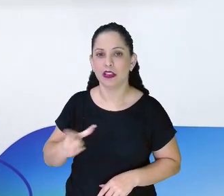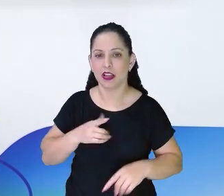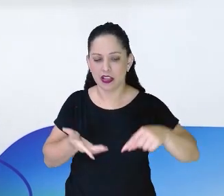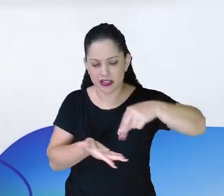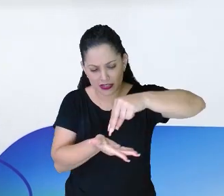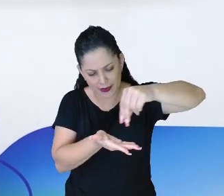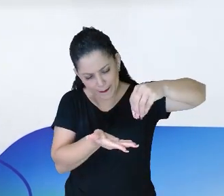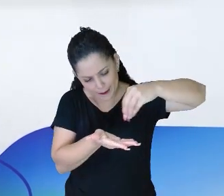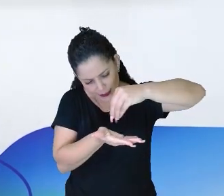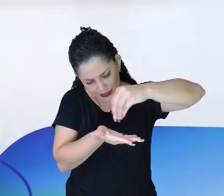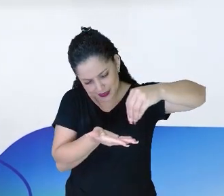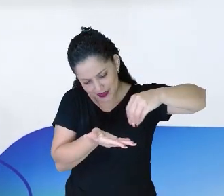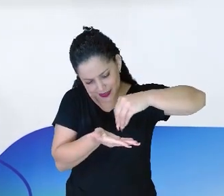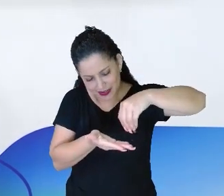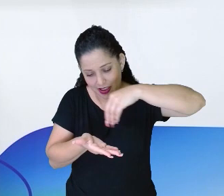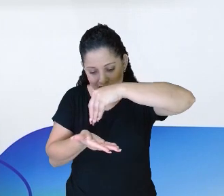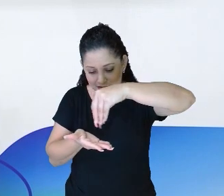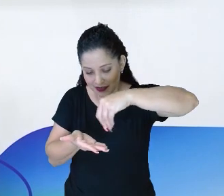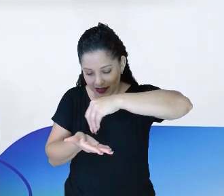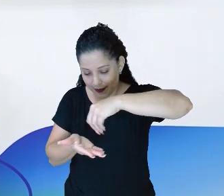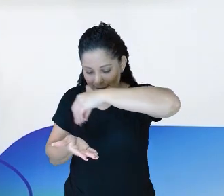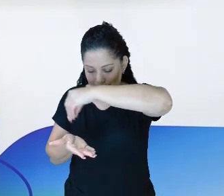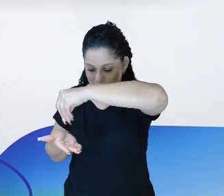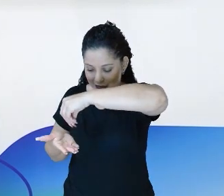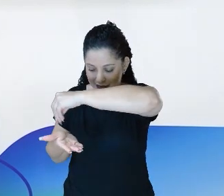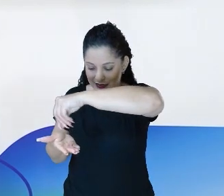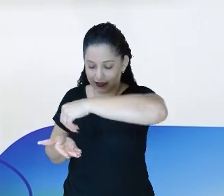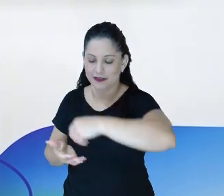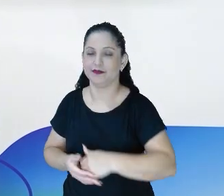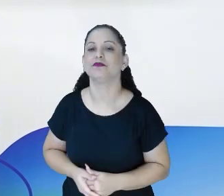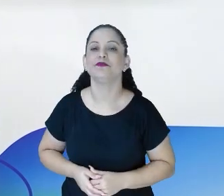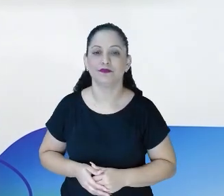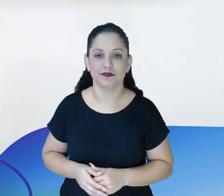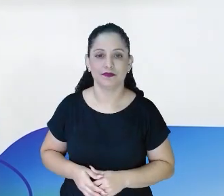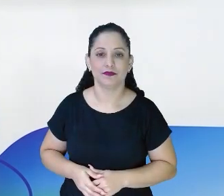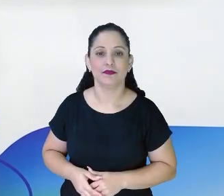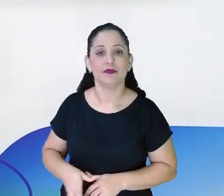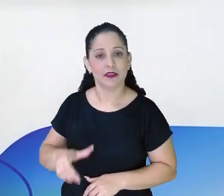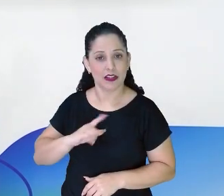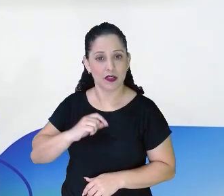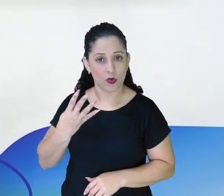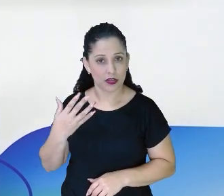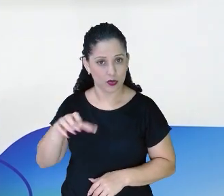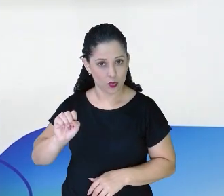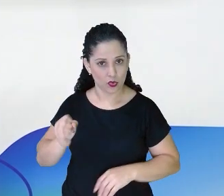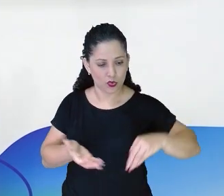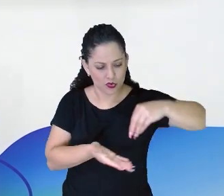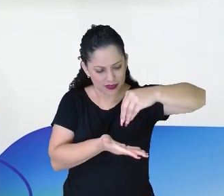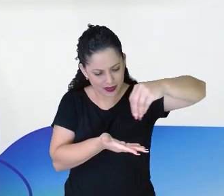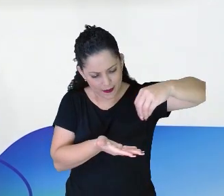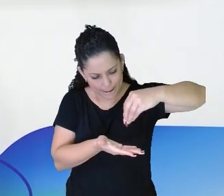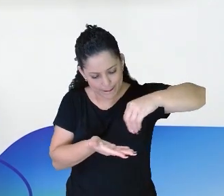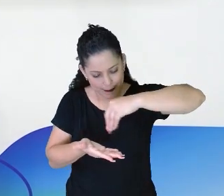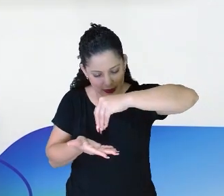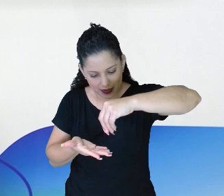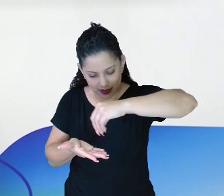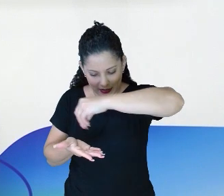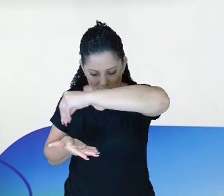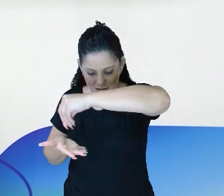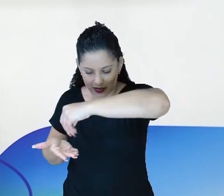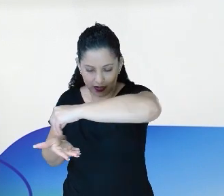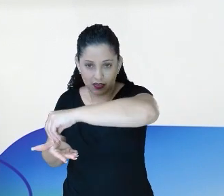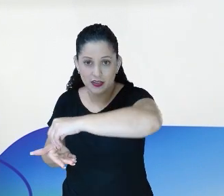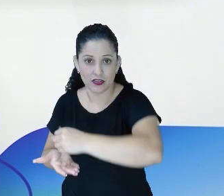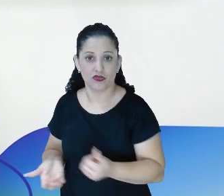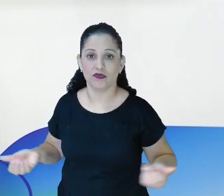sementinhas, que eu já deixei até aqui separado. Eu tenho 48 sementes que eu vou dividir